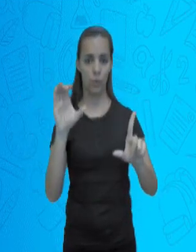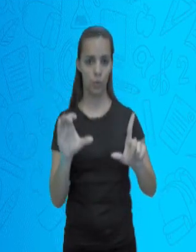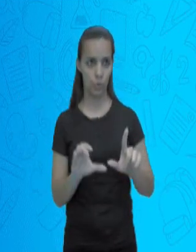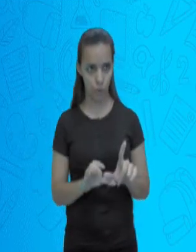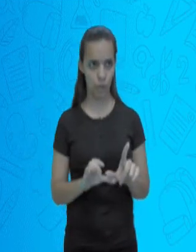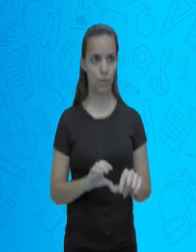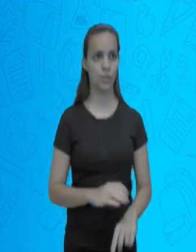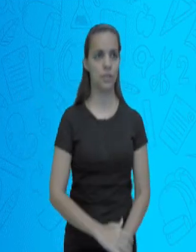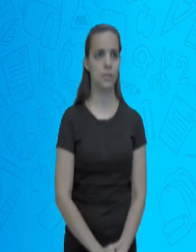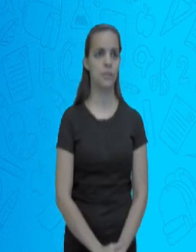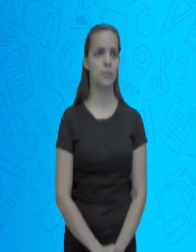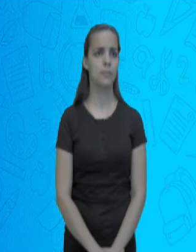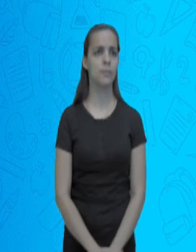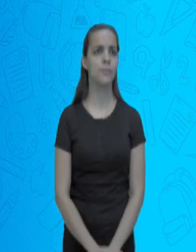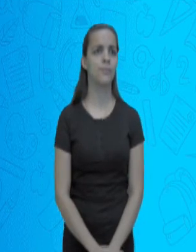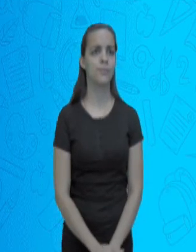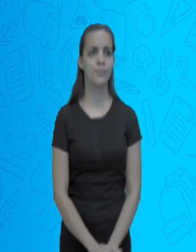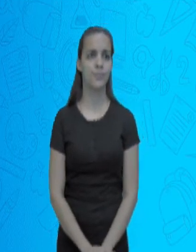são congruentes.